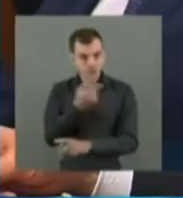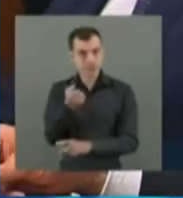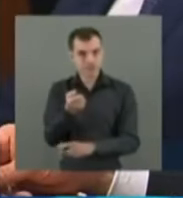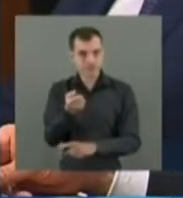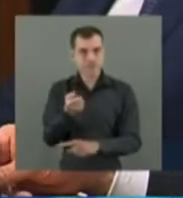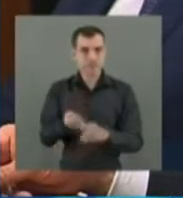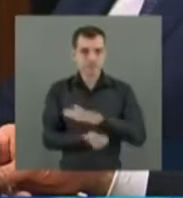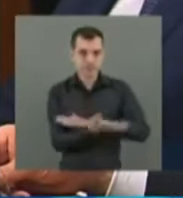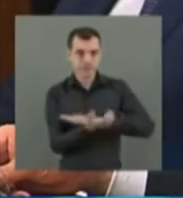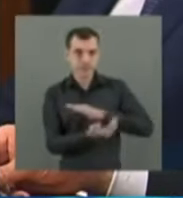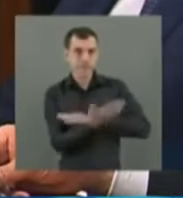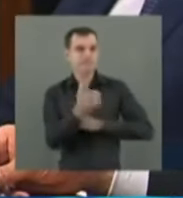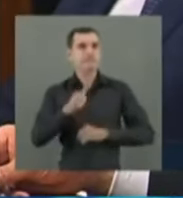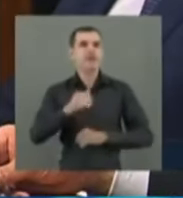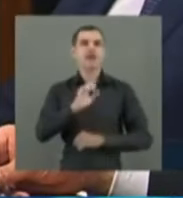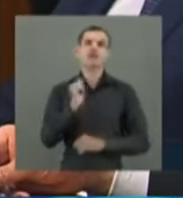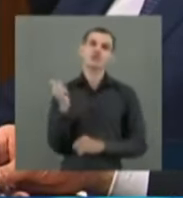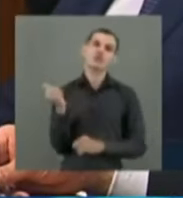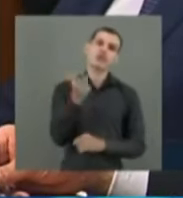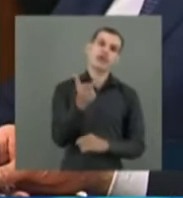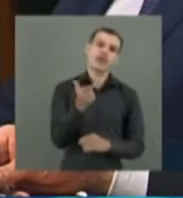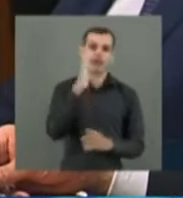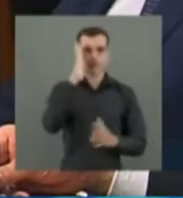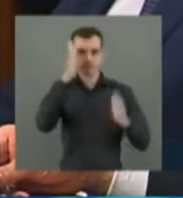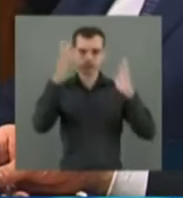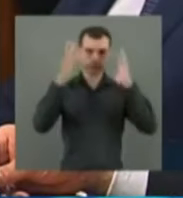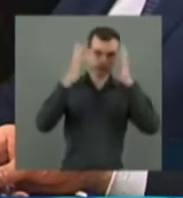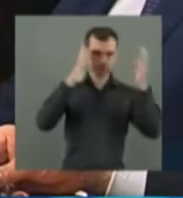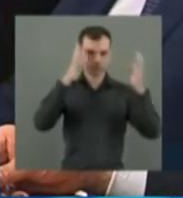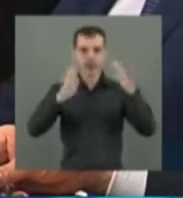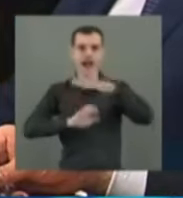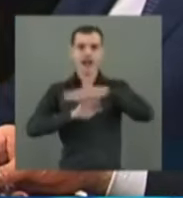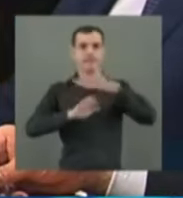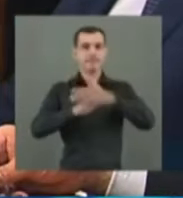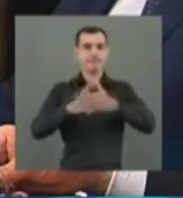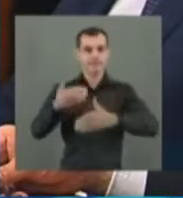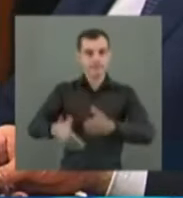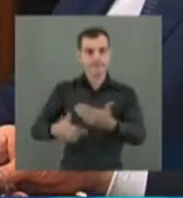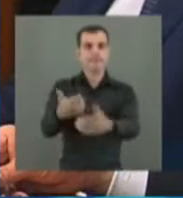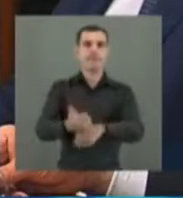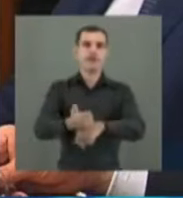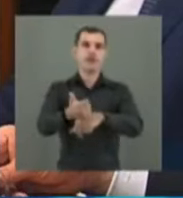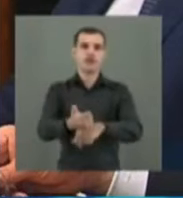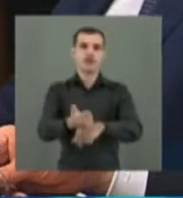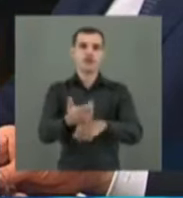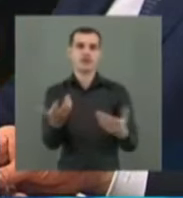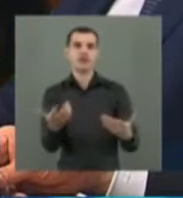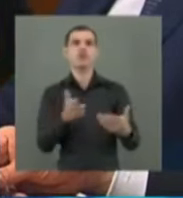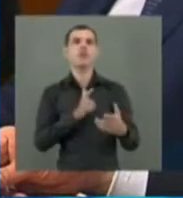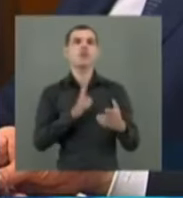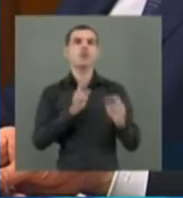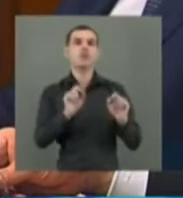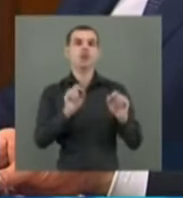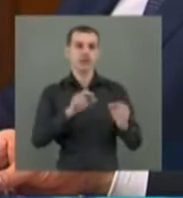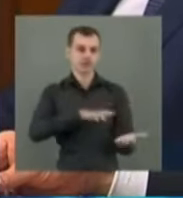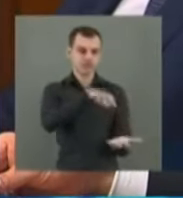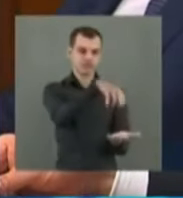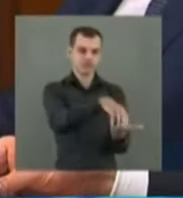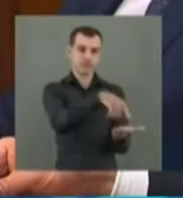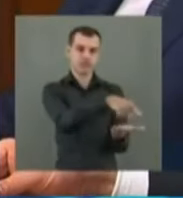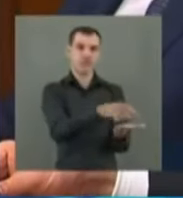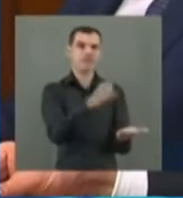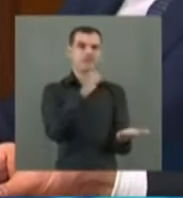também desse voto até para desempatar, se for o caso, ele vai votar. O presidente da corte é o Sigurd